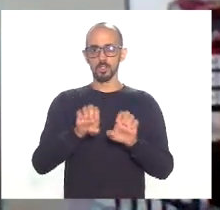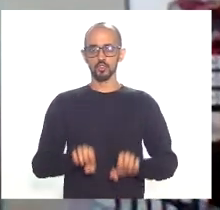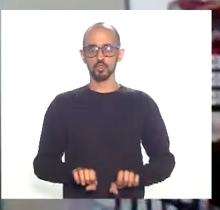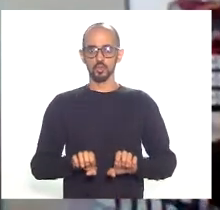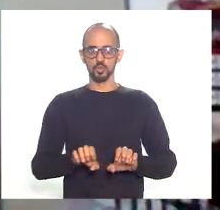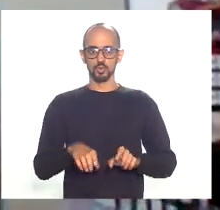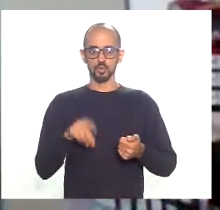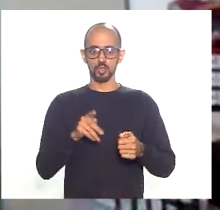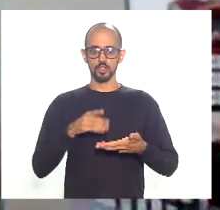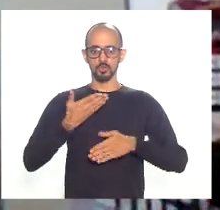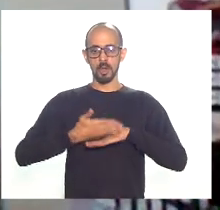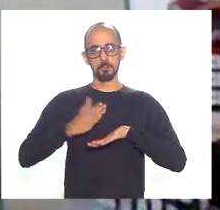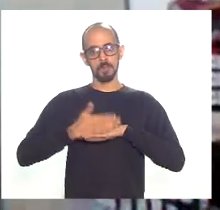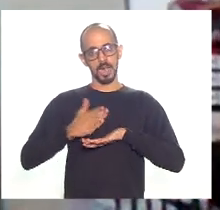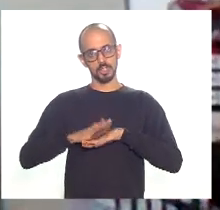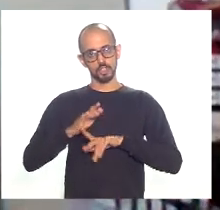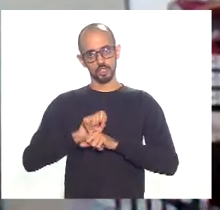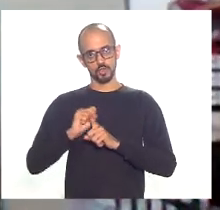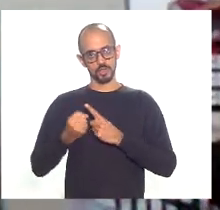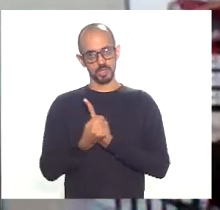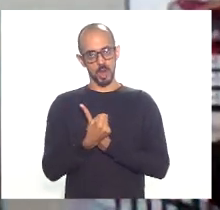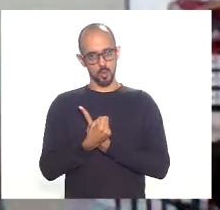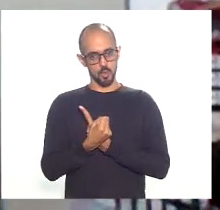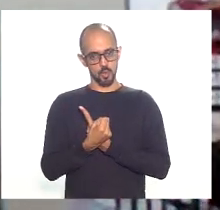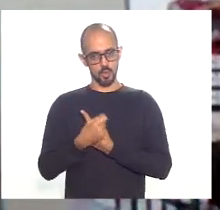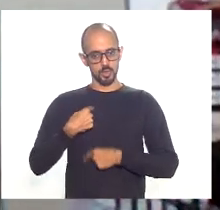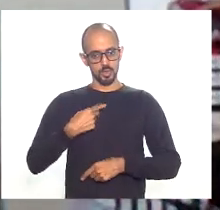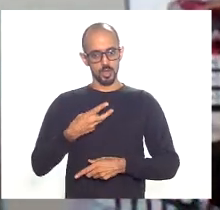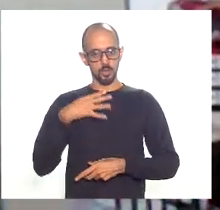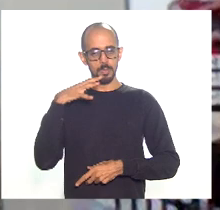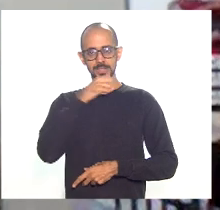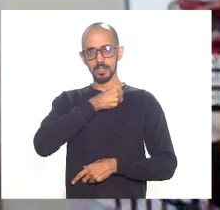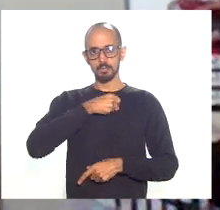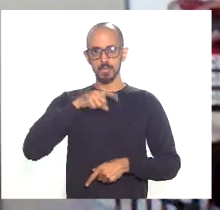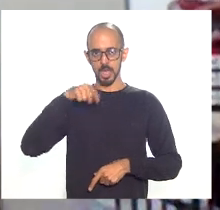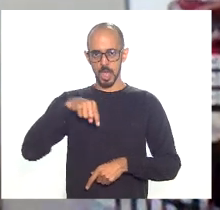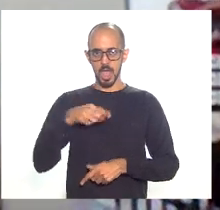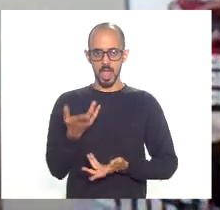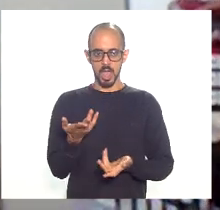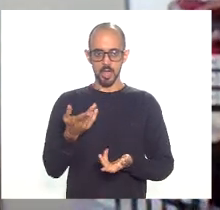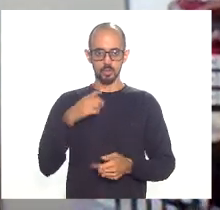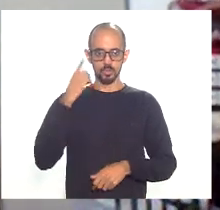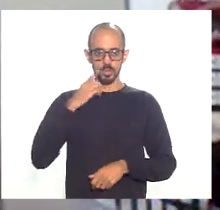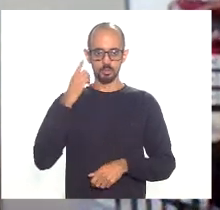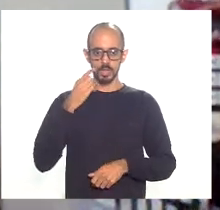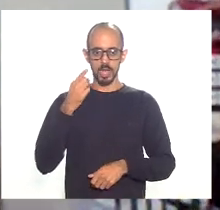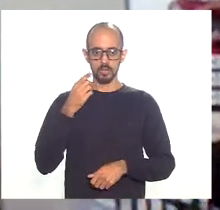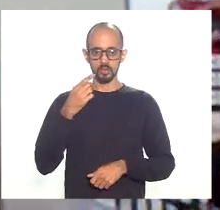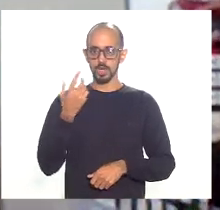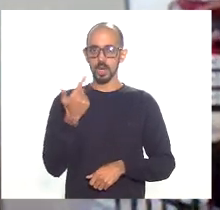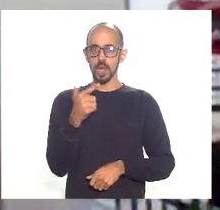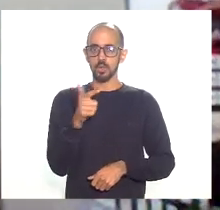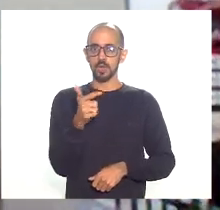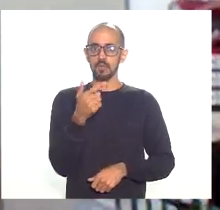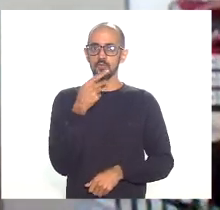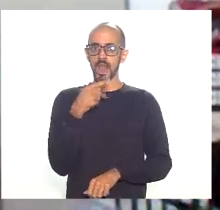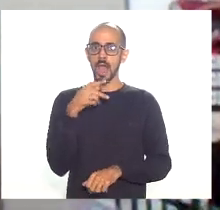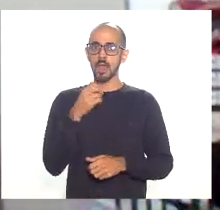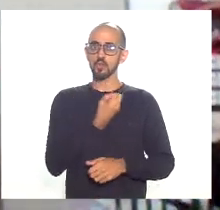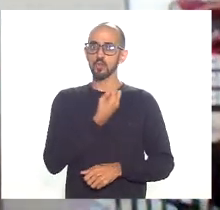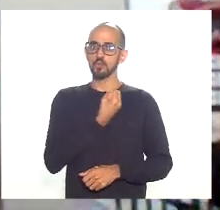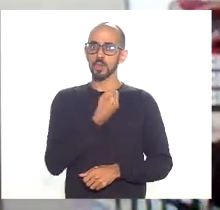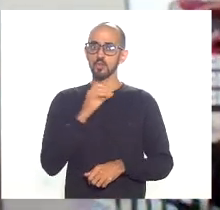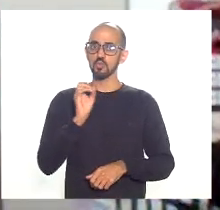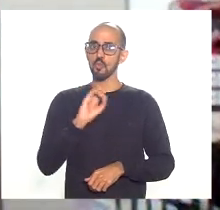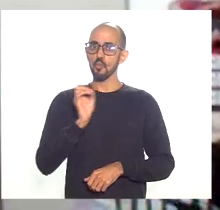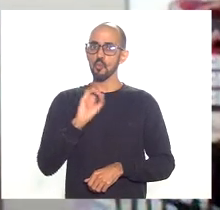se reproduzindo na nossa sociedade. E o que eu vi aqui foi isso, né? Um deputado, sem citar um número, sem desconstruir